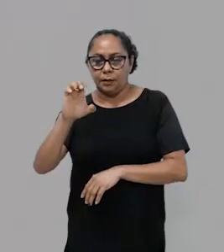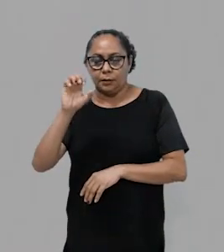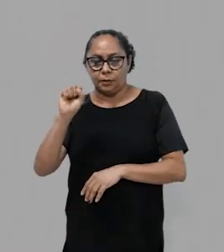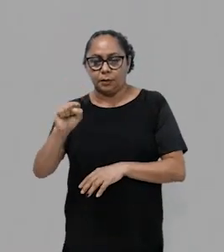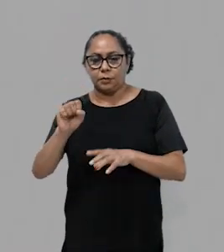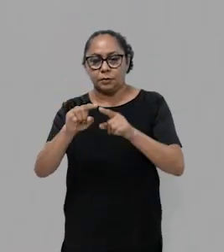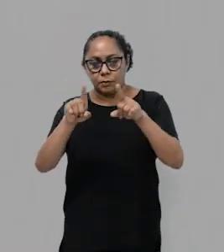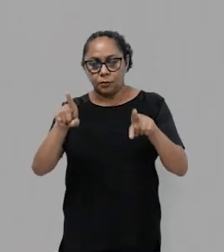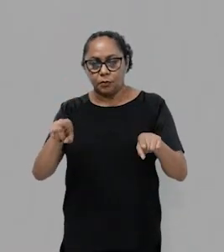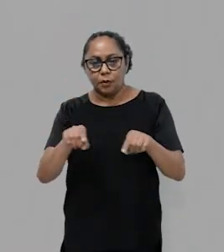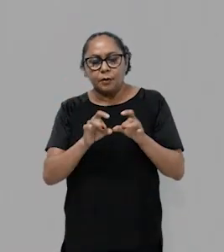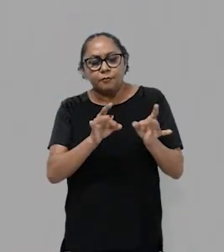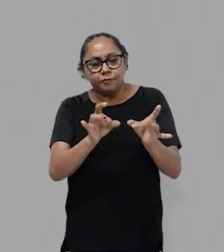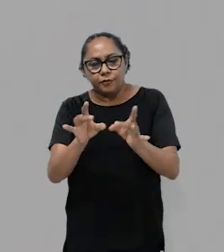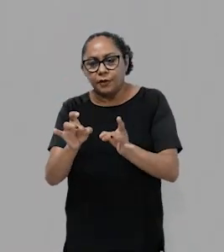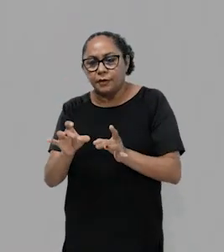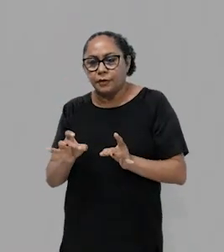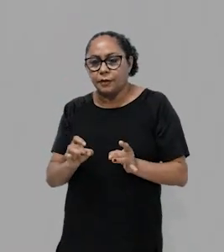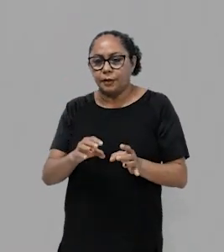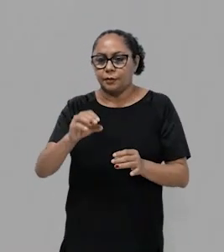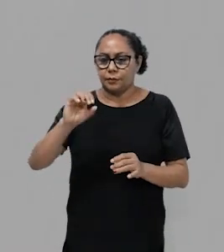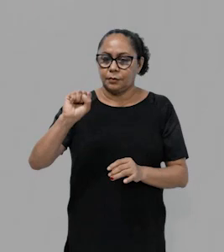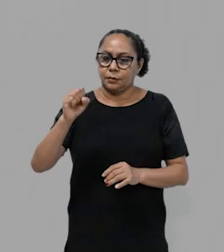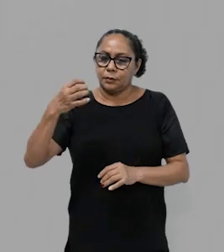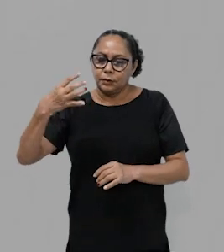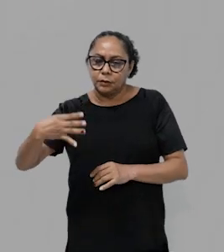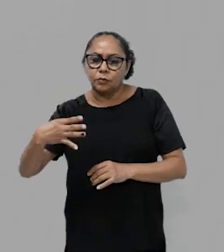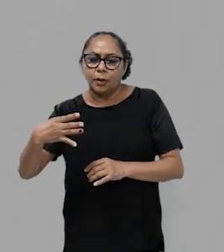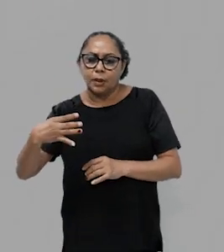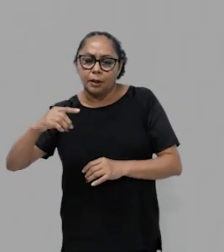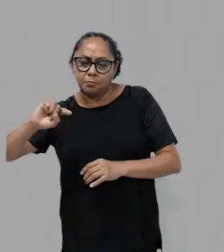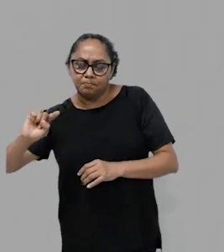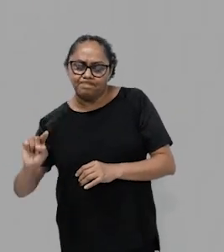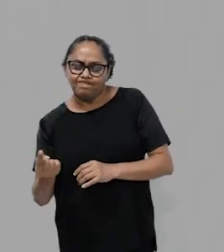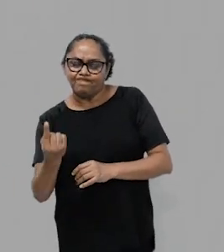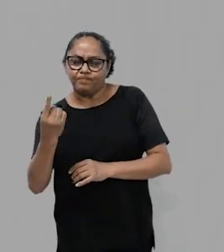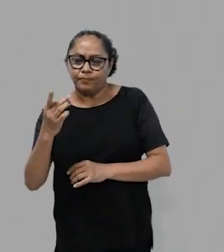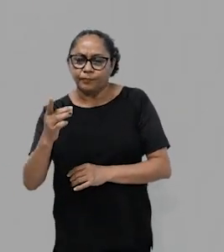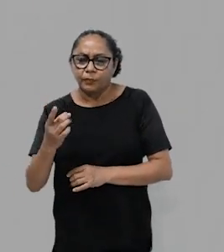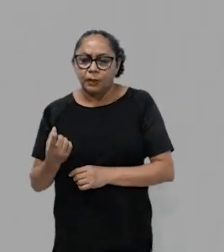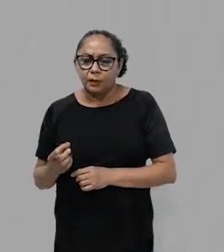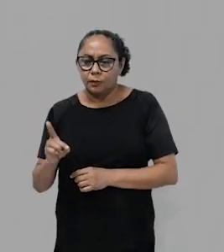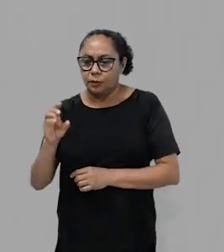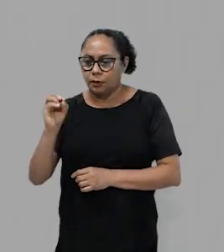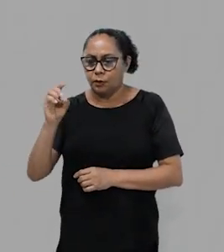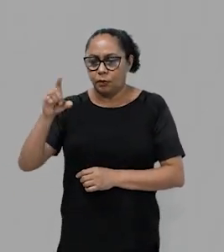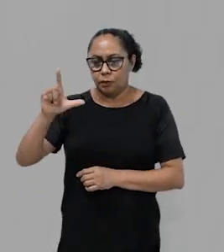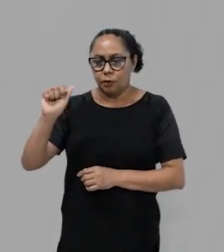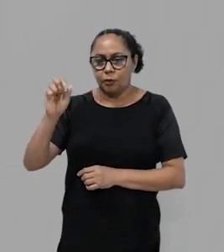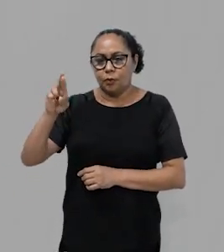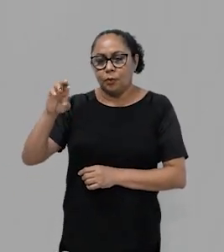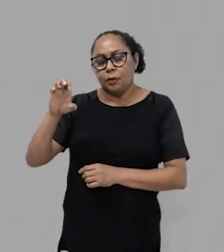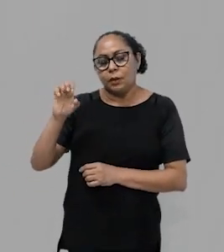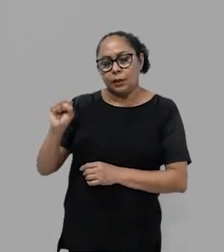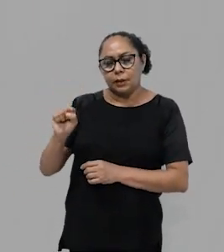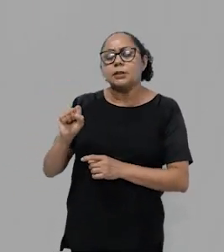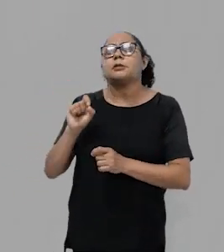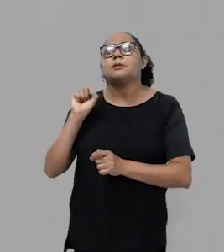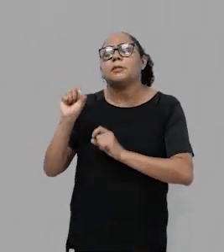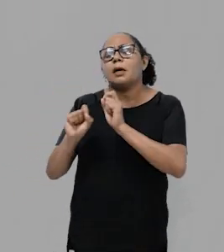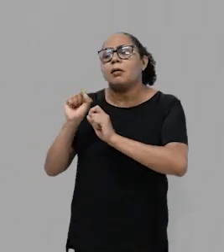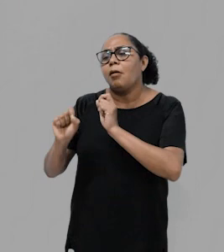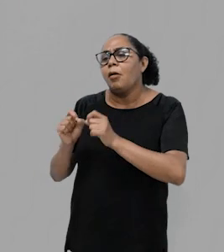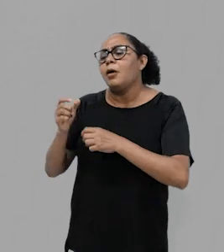Isso tudo depois da morte dele. Professor, para quem foi esse dinheiro? Para a família não foi. O quarto em Arles, a amendoeira, que tem